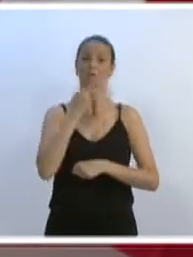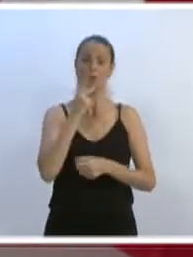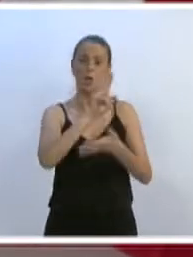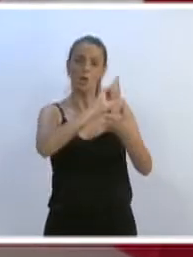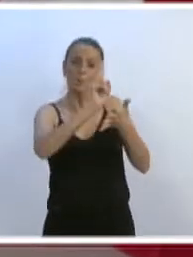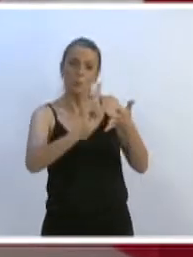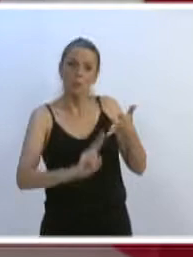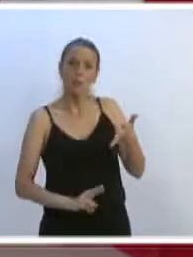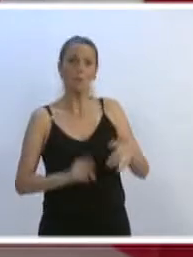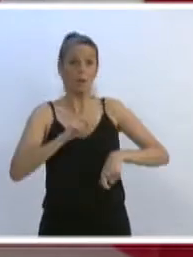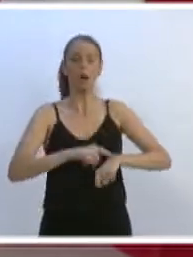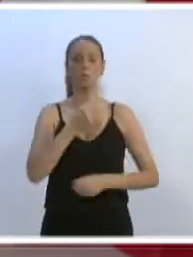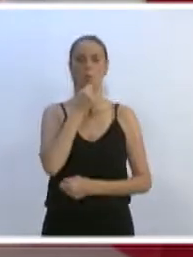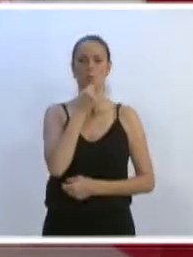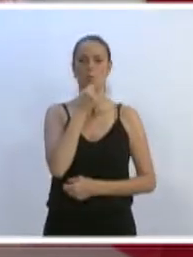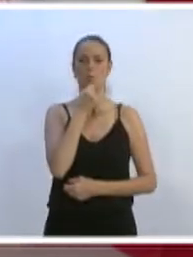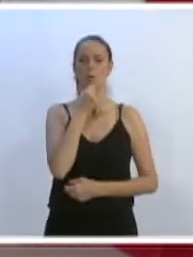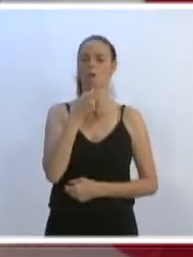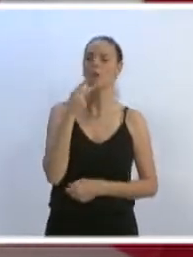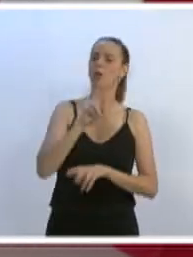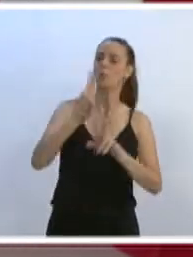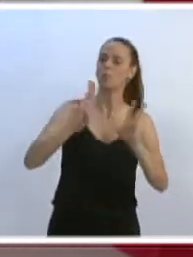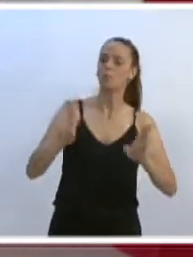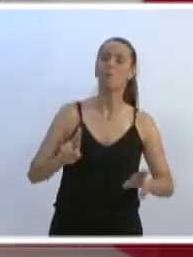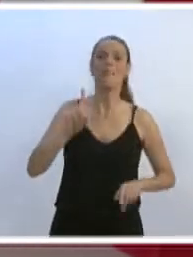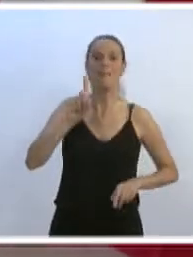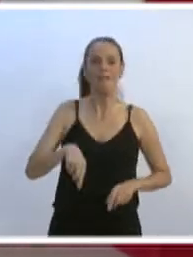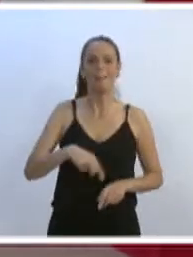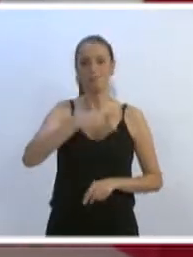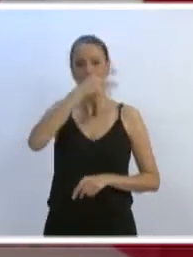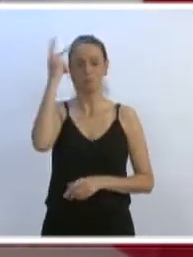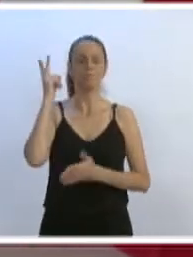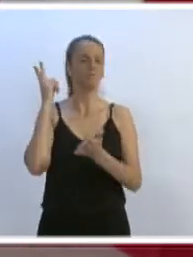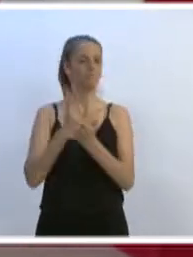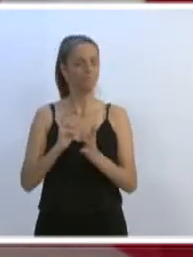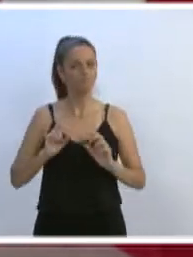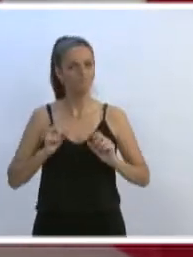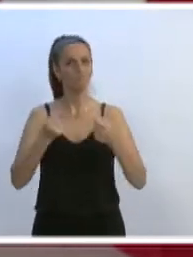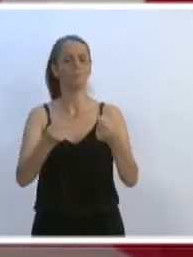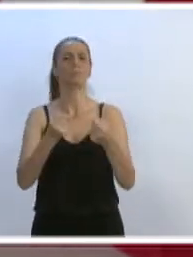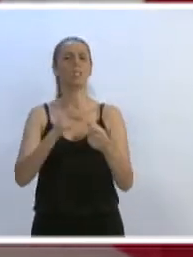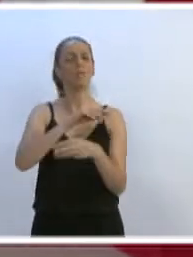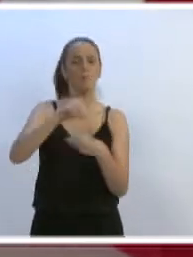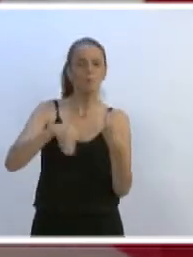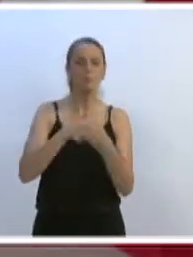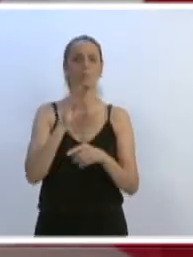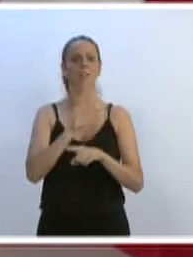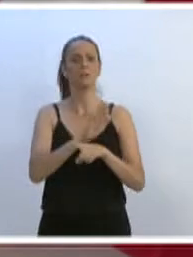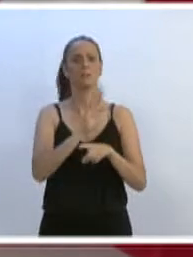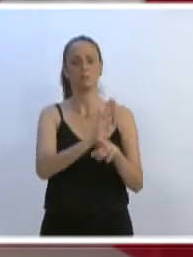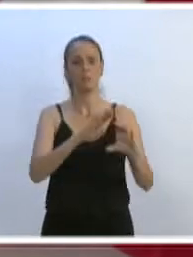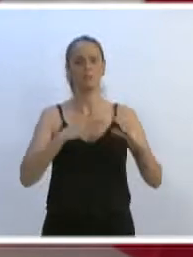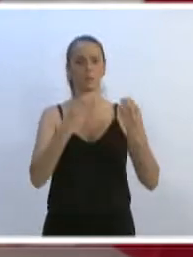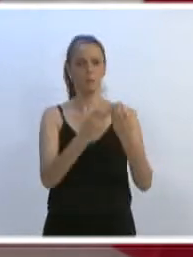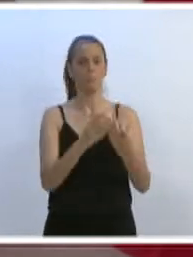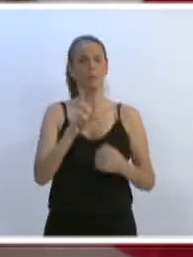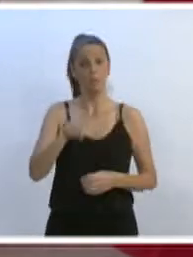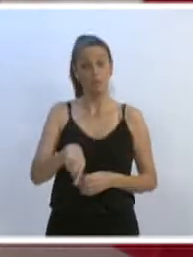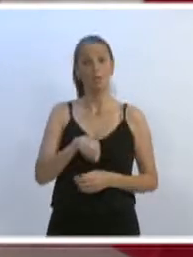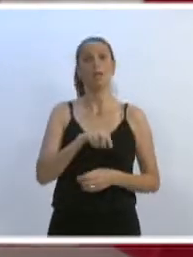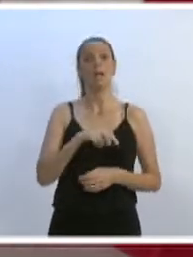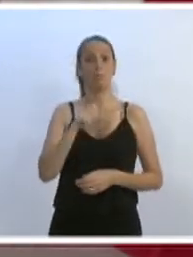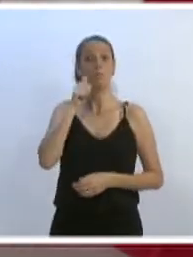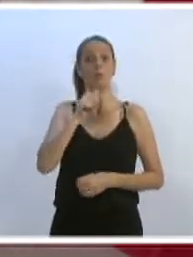no microfone que você muito bem falou que são pessoas estão sempre empenhada lá e ajudando aquela comunidade então esses foram os jogadores que a diretoria